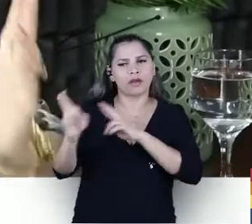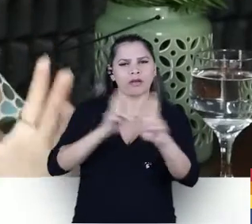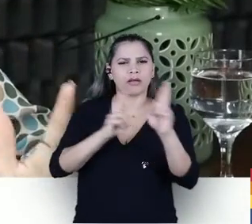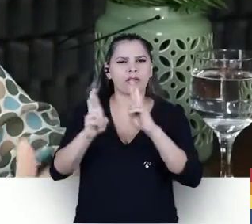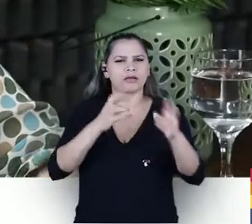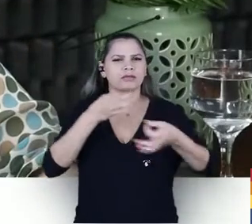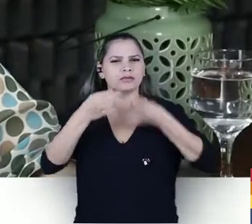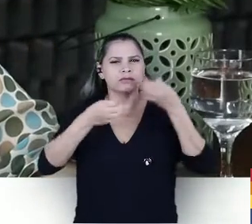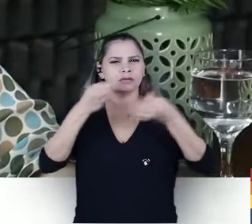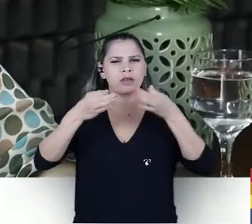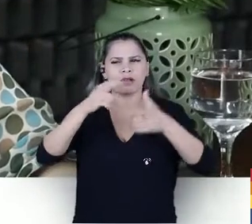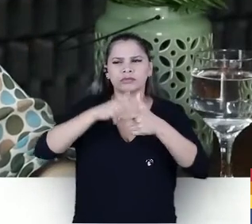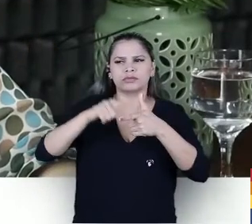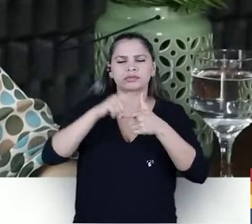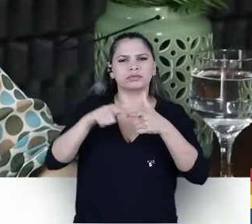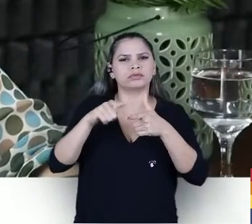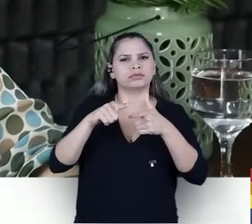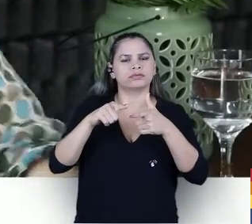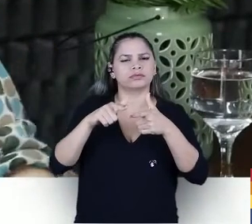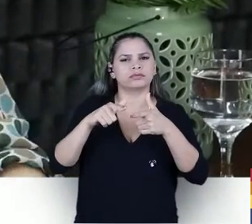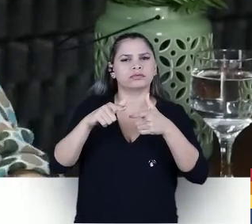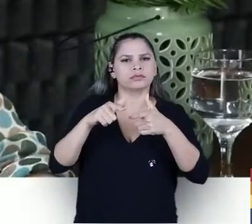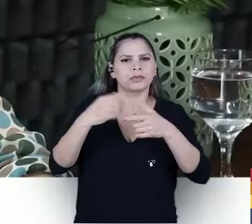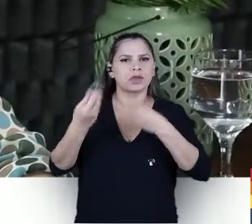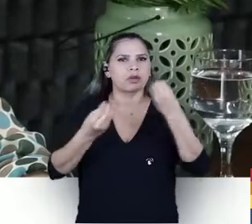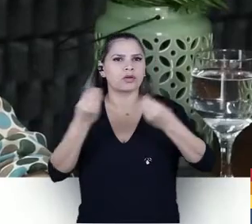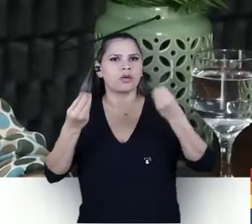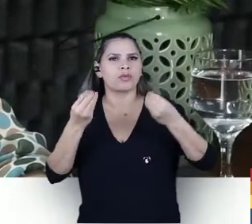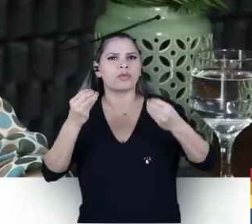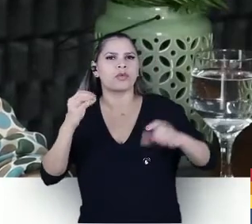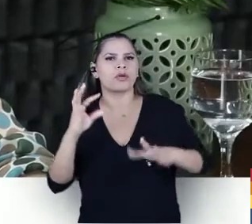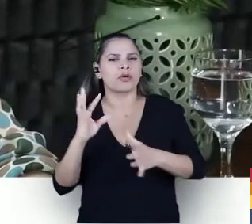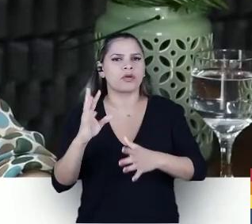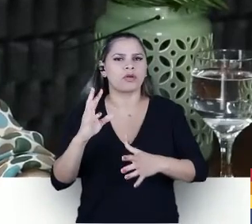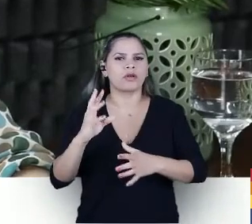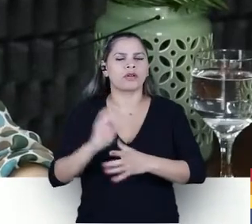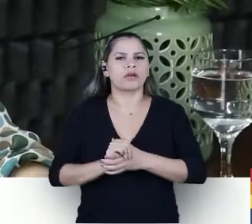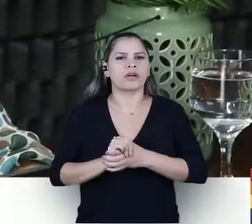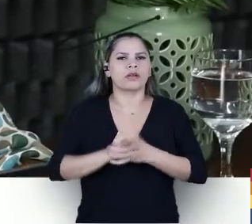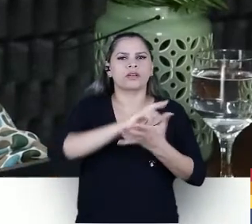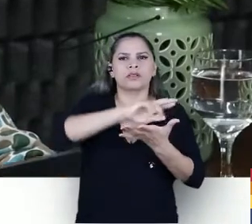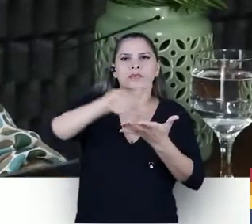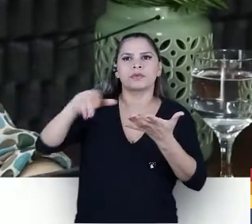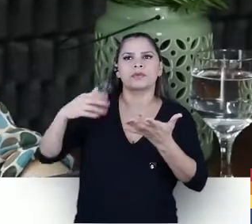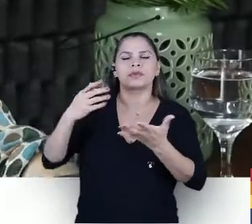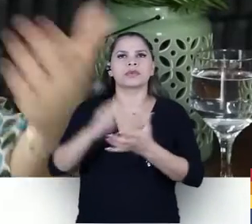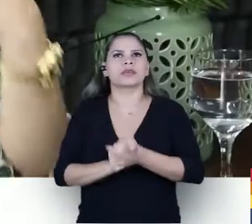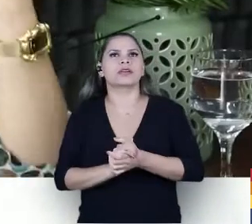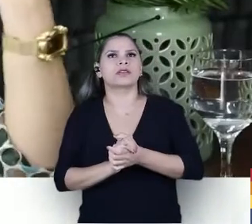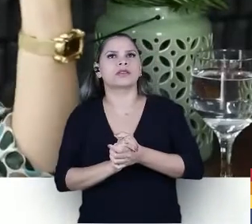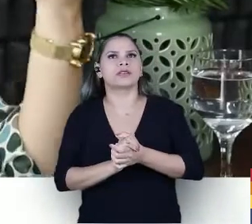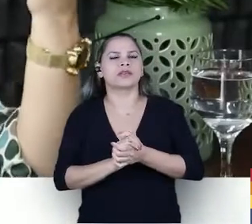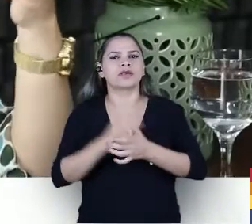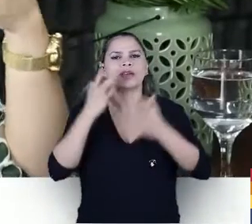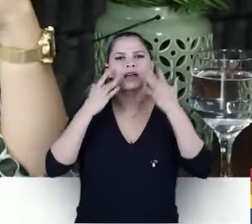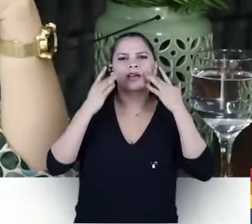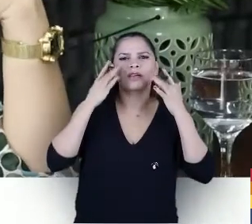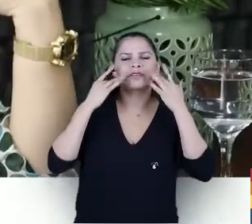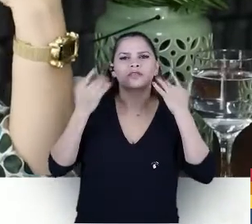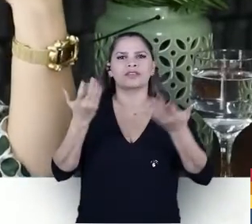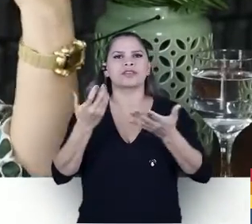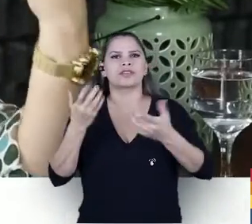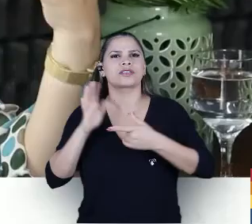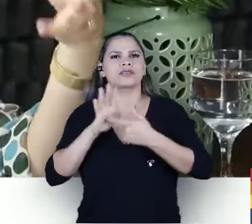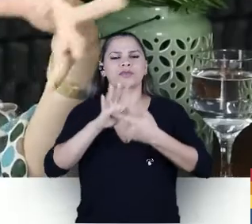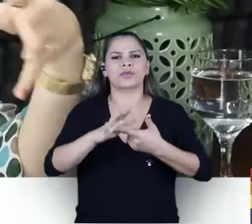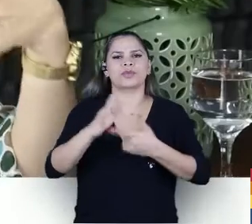é um só, né? Então, uma outra possibilidade também, relacionar de forma crítica e problematizadora os modos